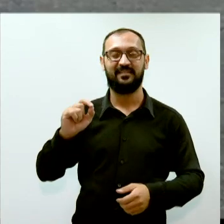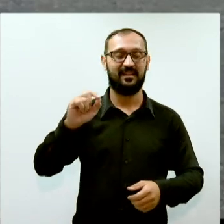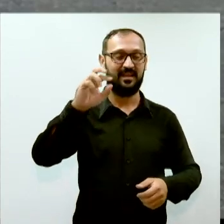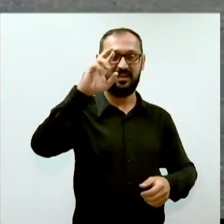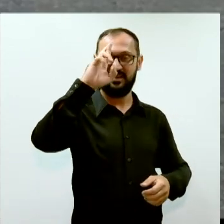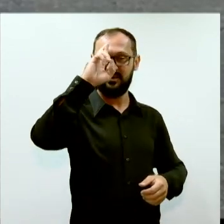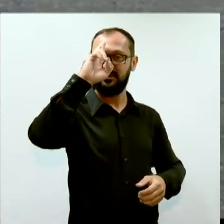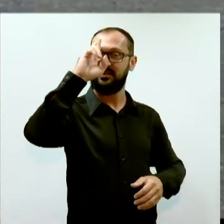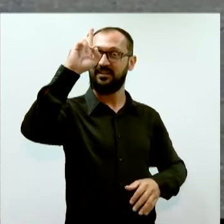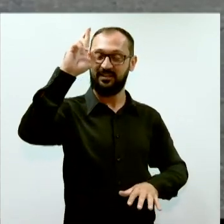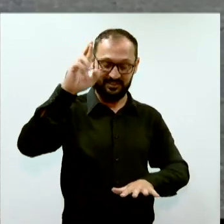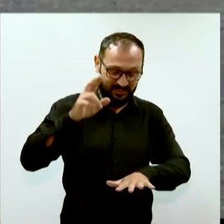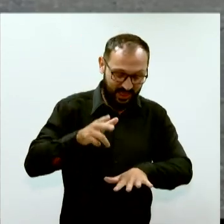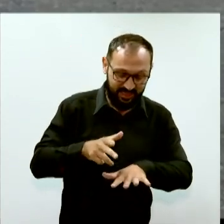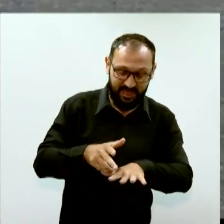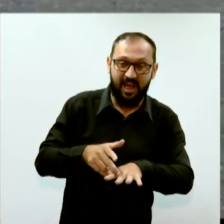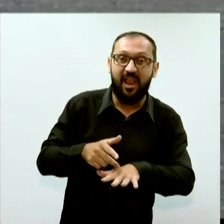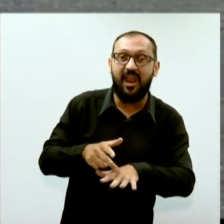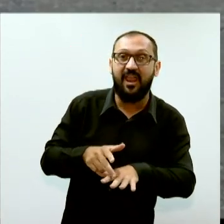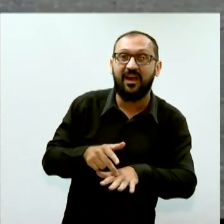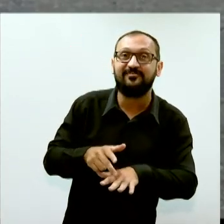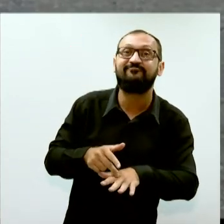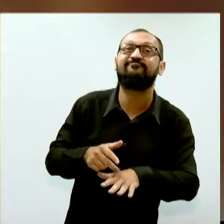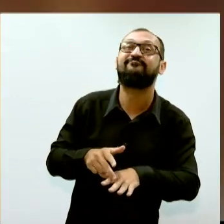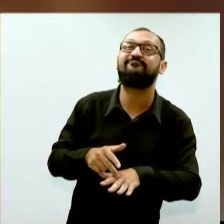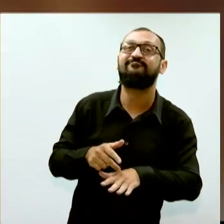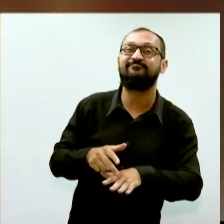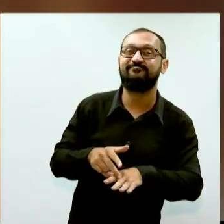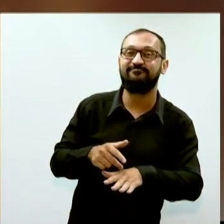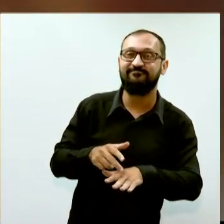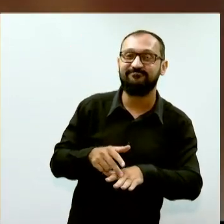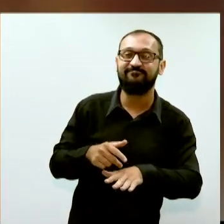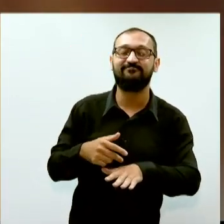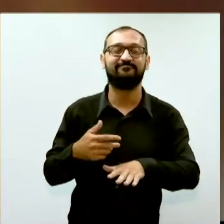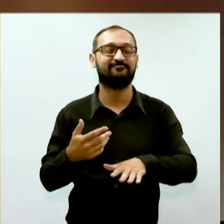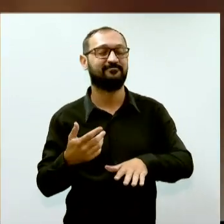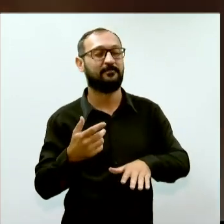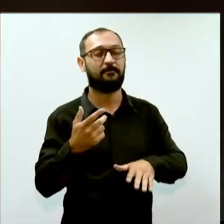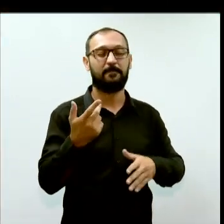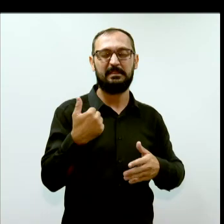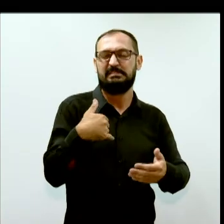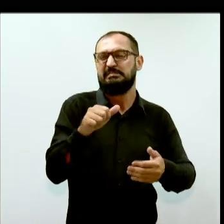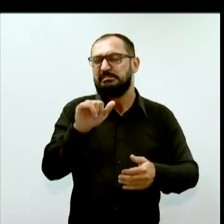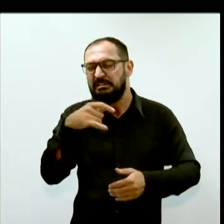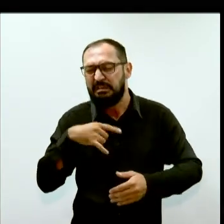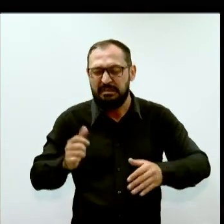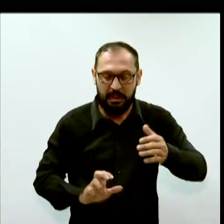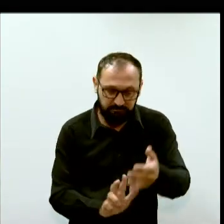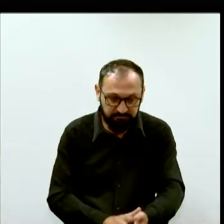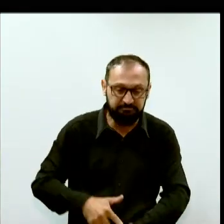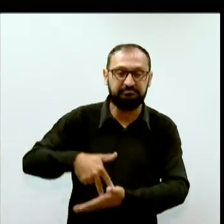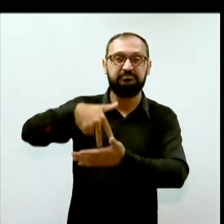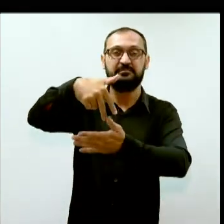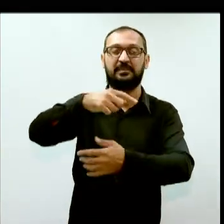É a dona da chinela, nem que nem saia da